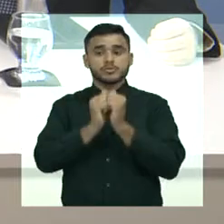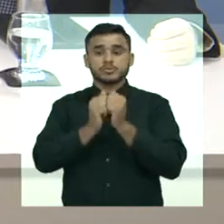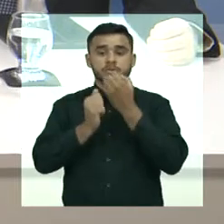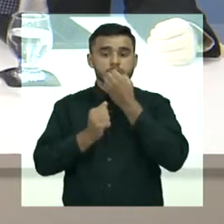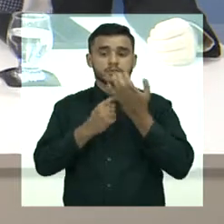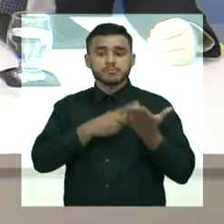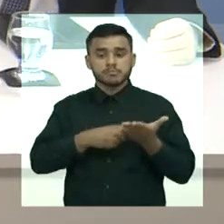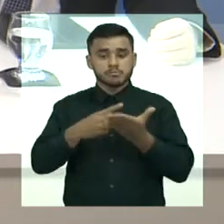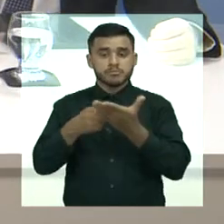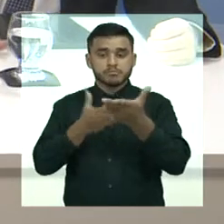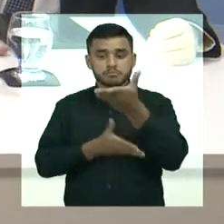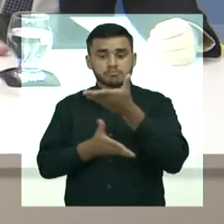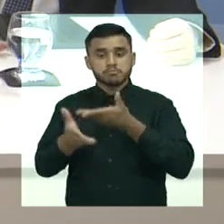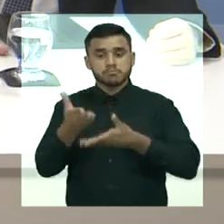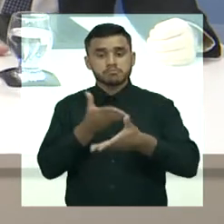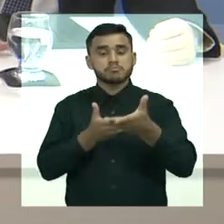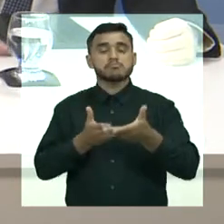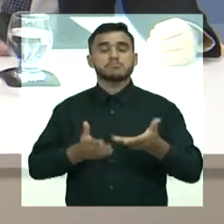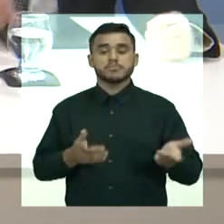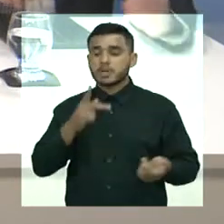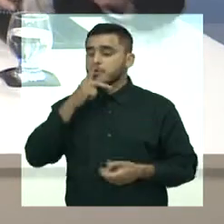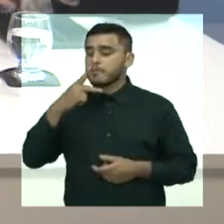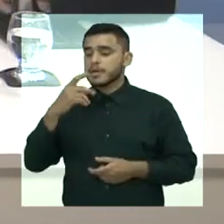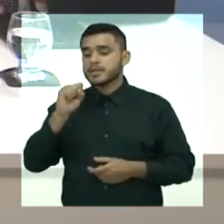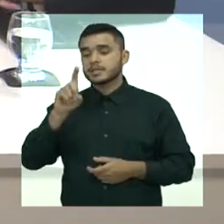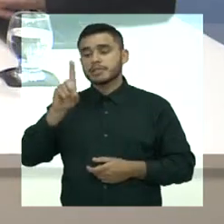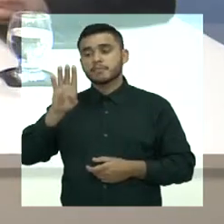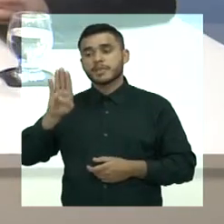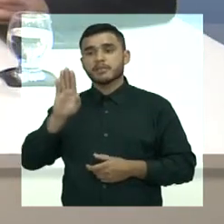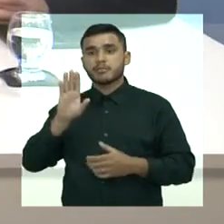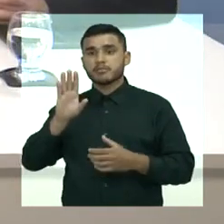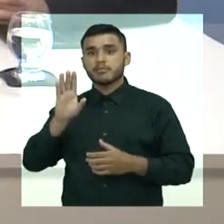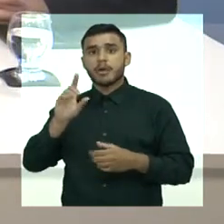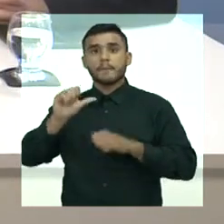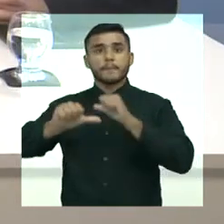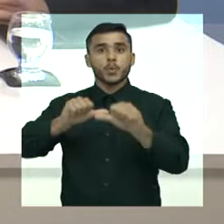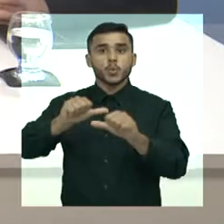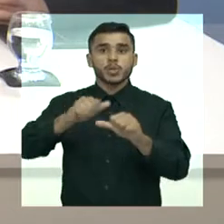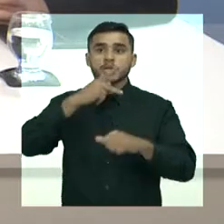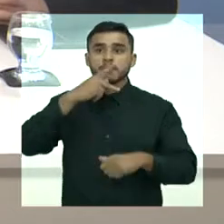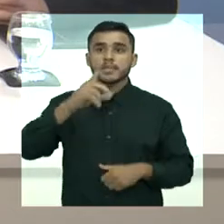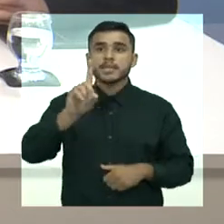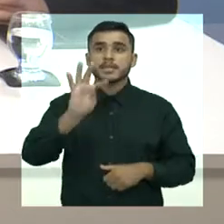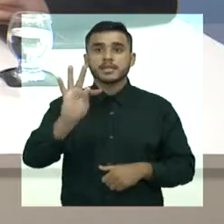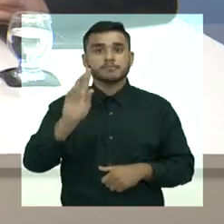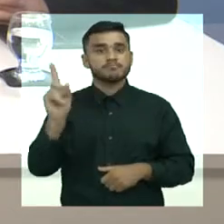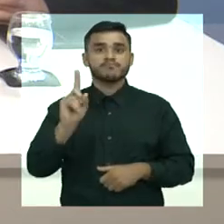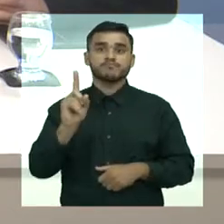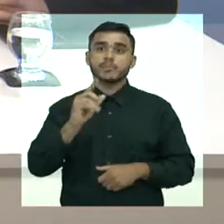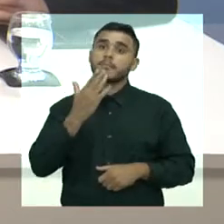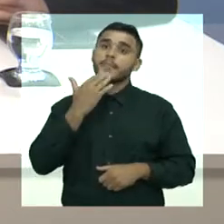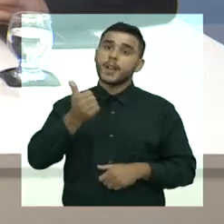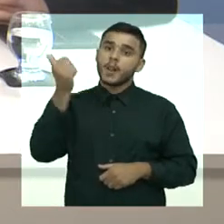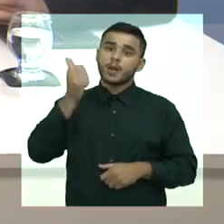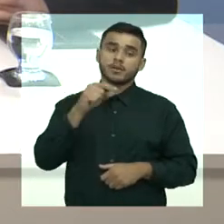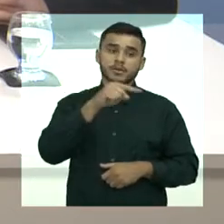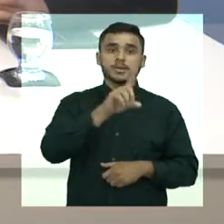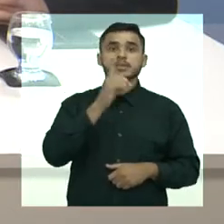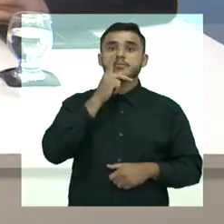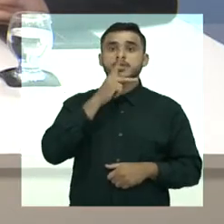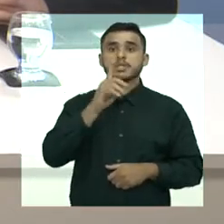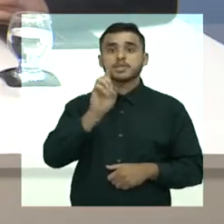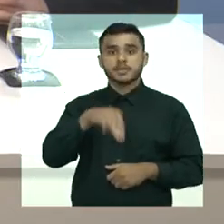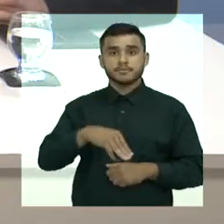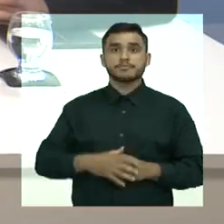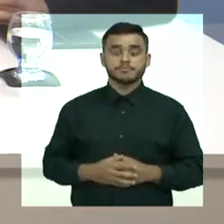ele fazer essa travessia do que o PSDB. E é sobre este e outros temas que nós vamos tratar no próximo bloco.